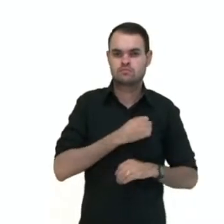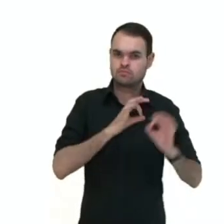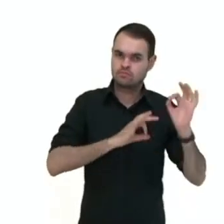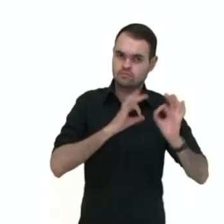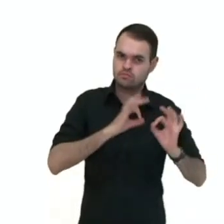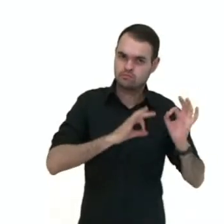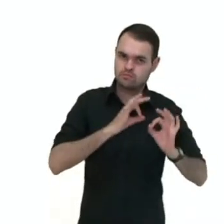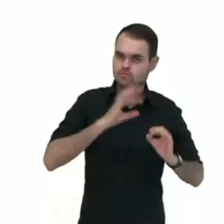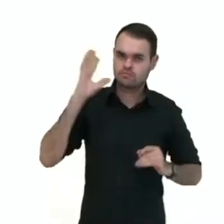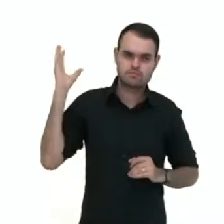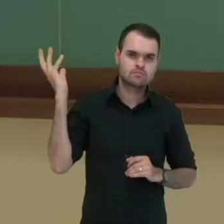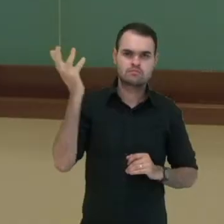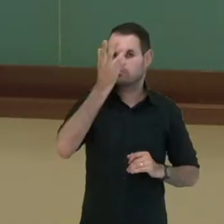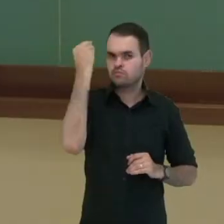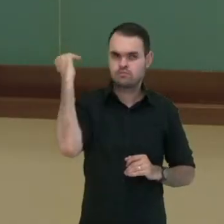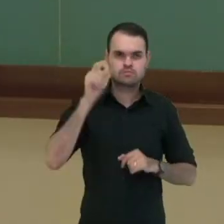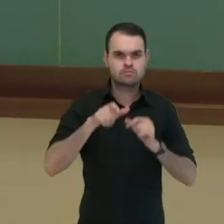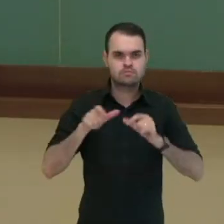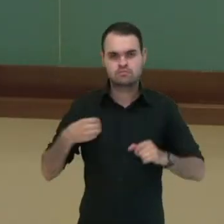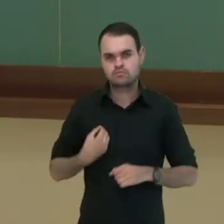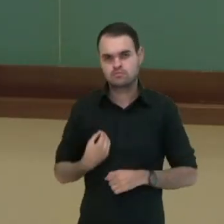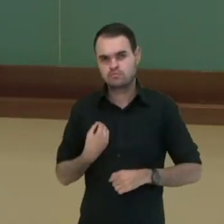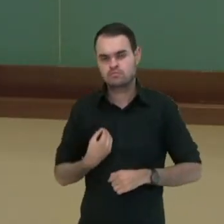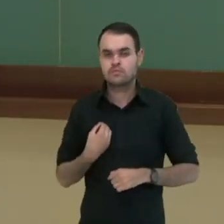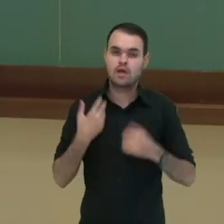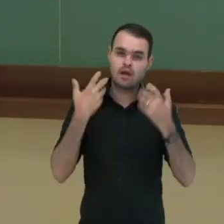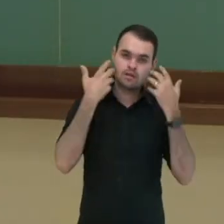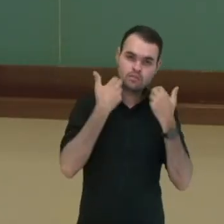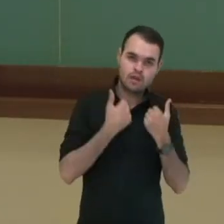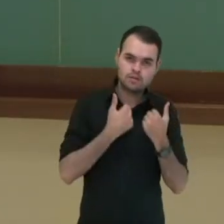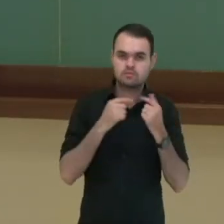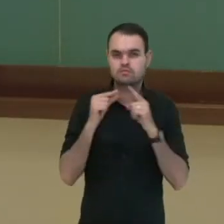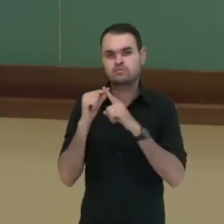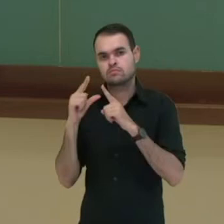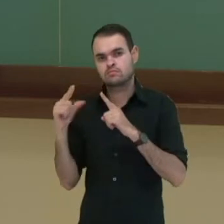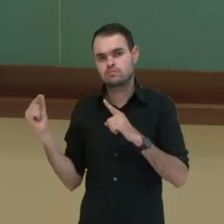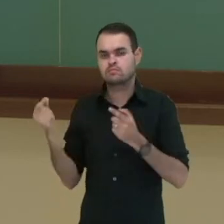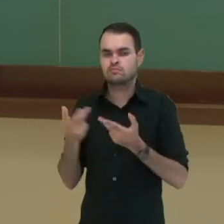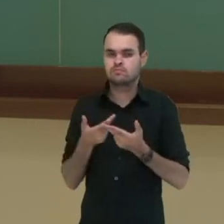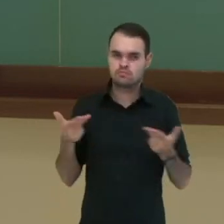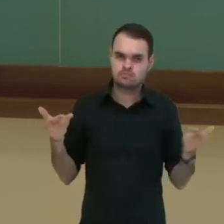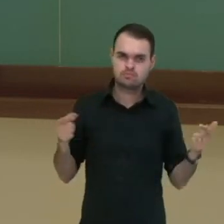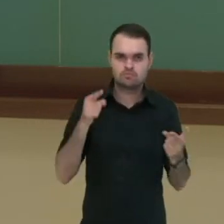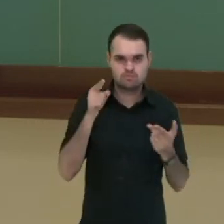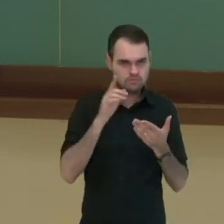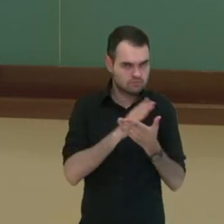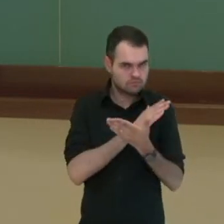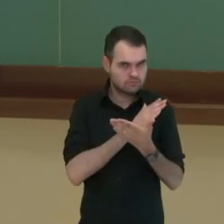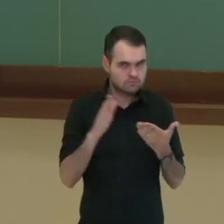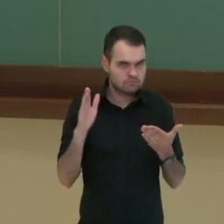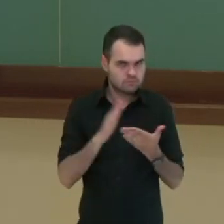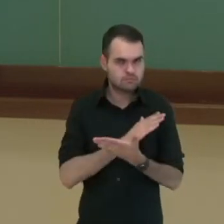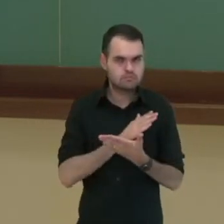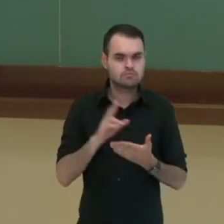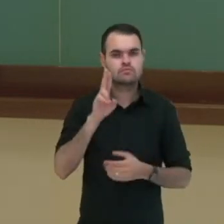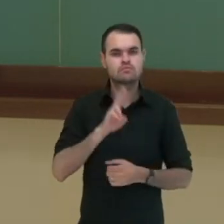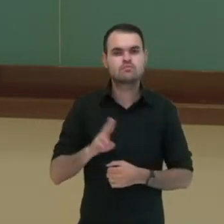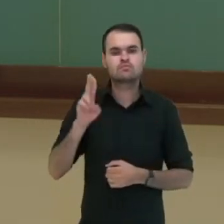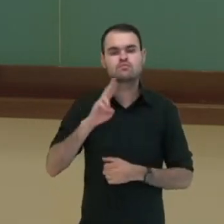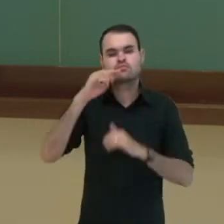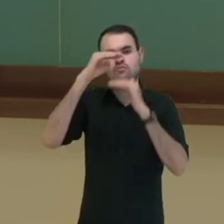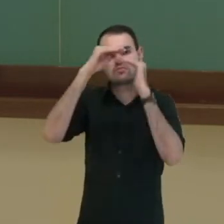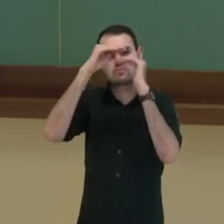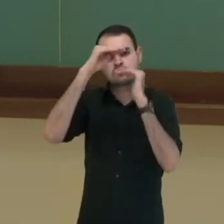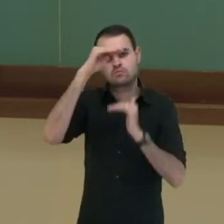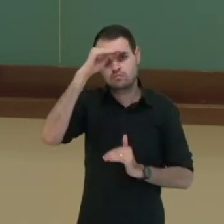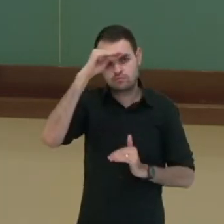representando todos os seres vivos, animais e plantas, que você então fez aí o agrupamento, né? Você usou já da taxonomia,